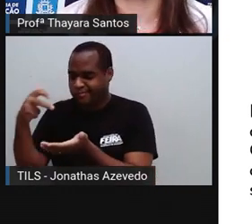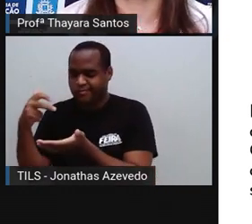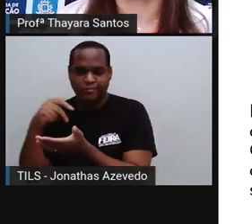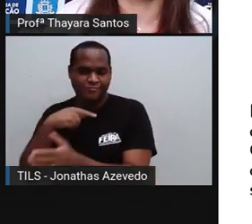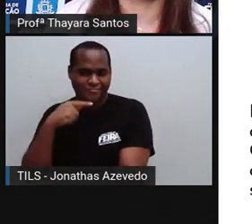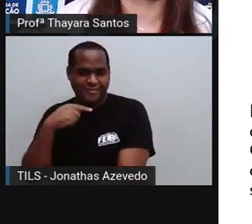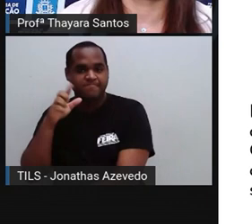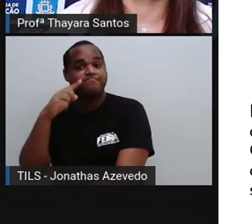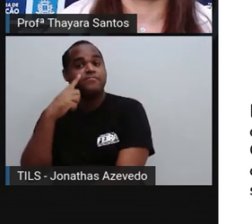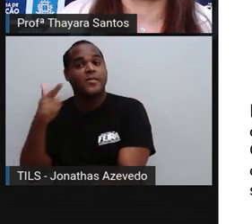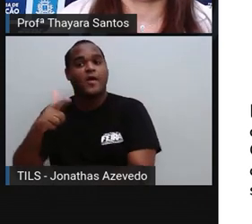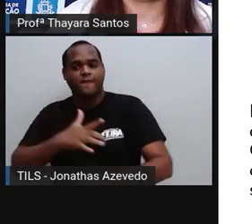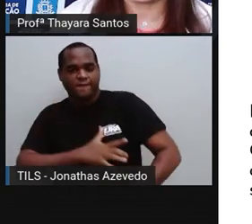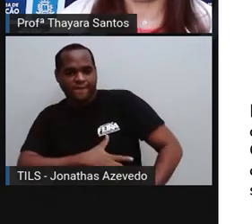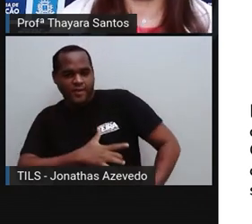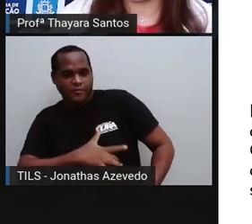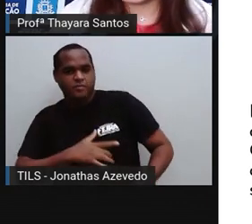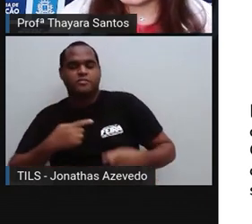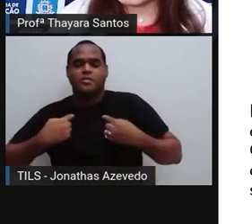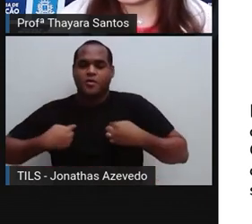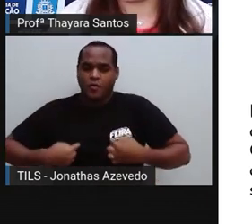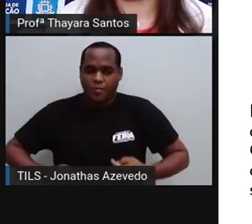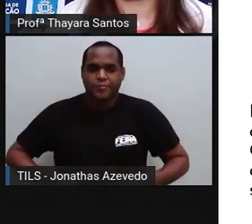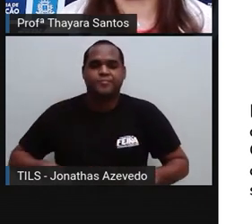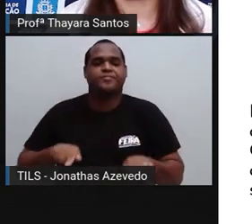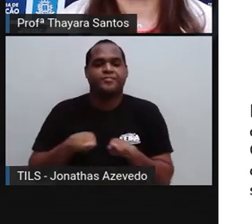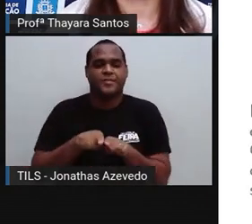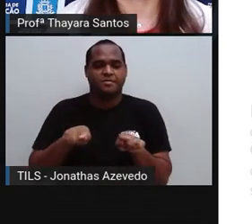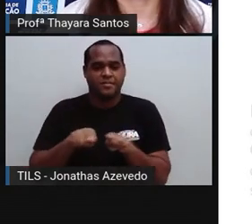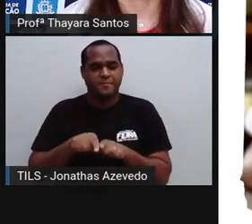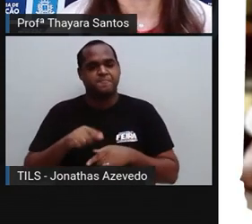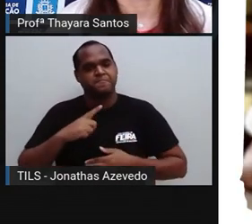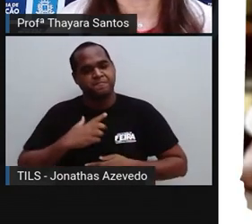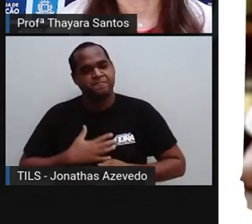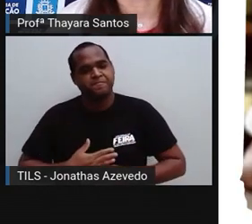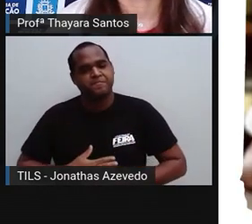no fígado e no sistema digestório.